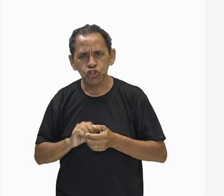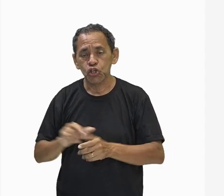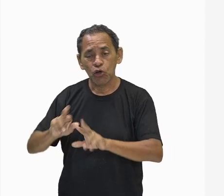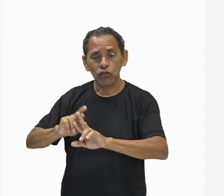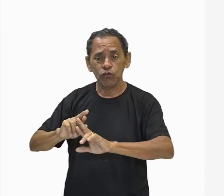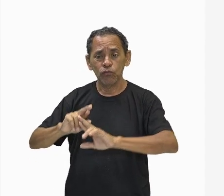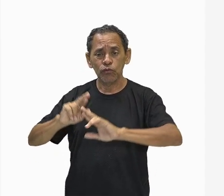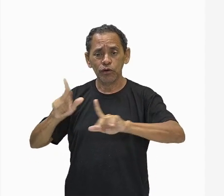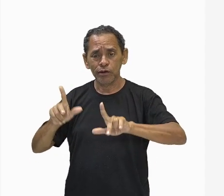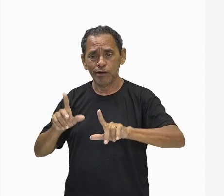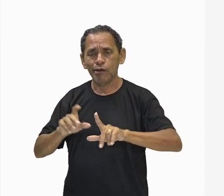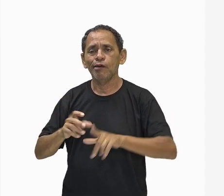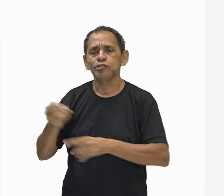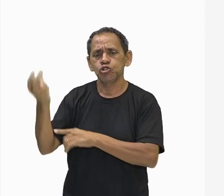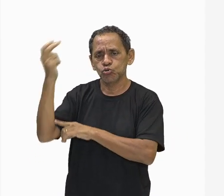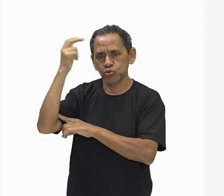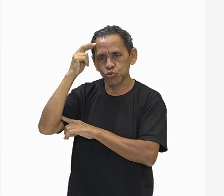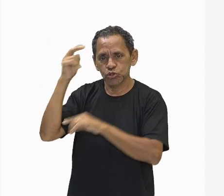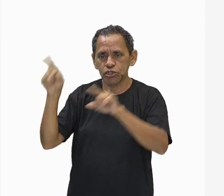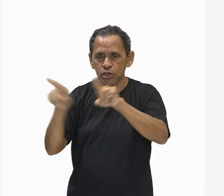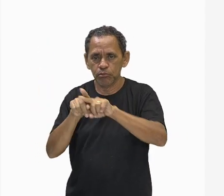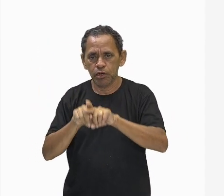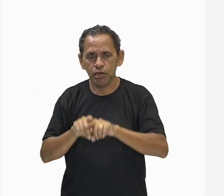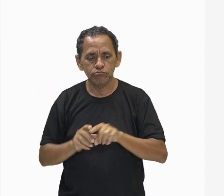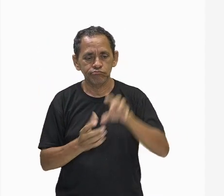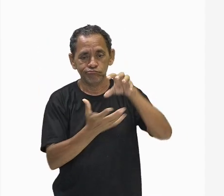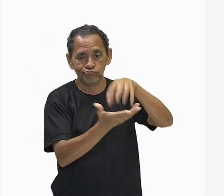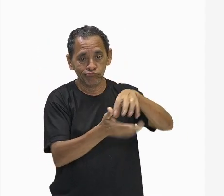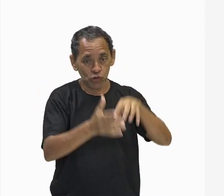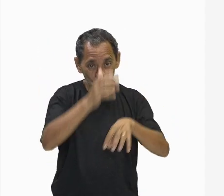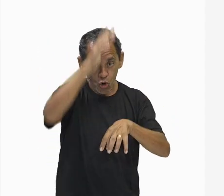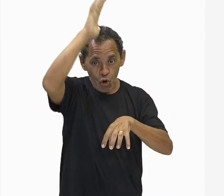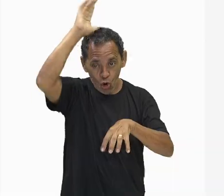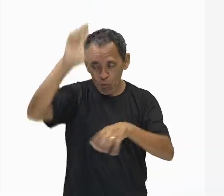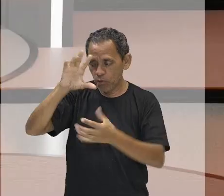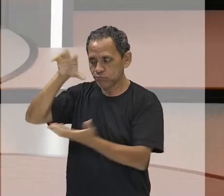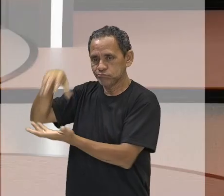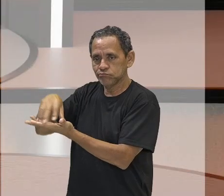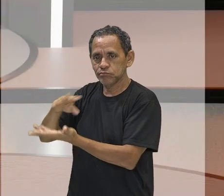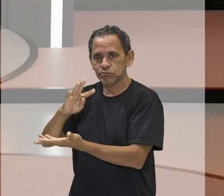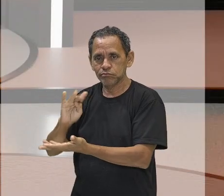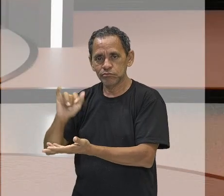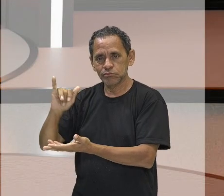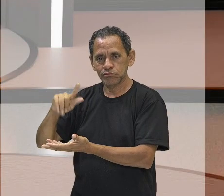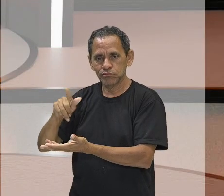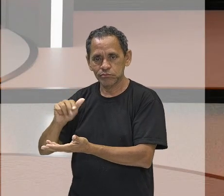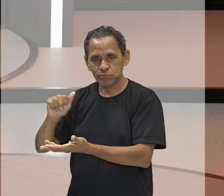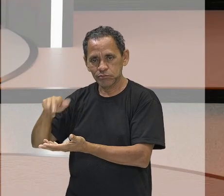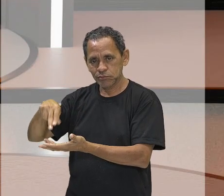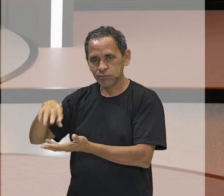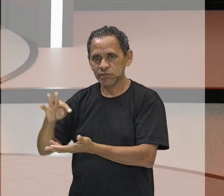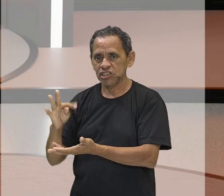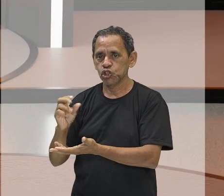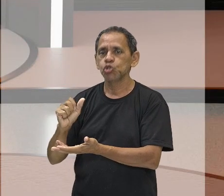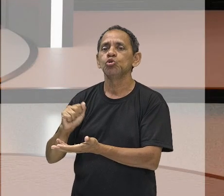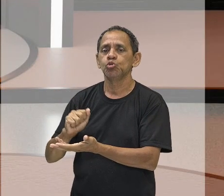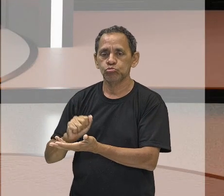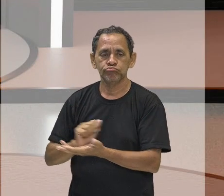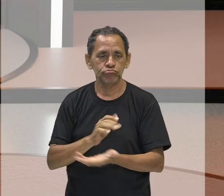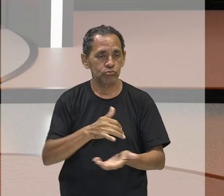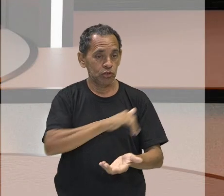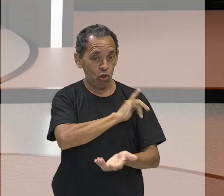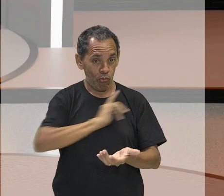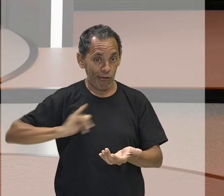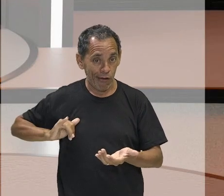diferença, culturalmente falando, entre Roma e Bizâncio, entre o Império Romano do Ocidente